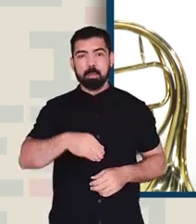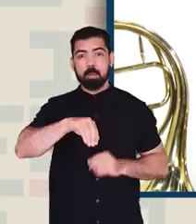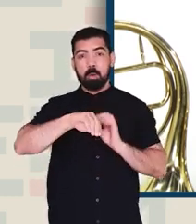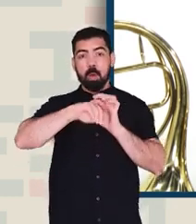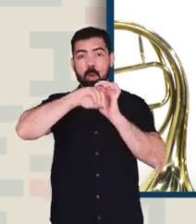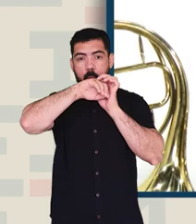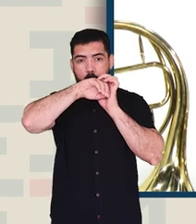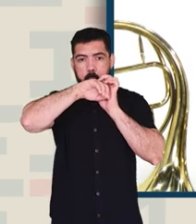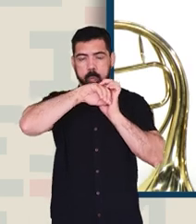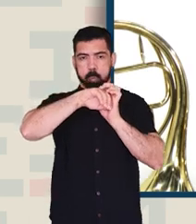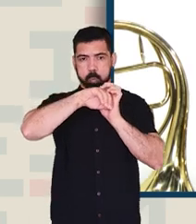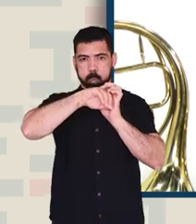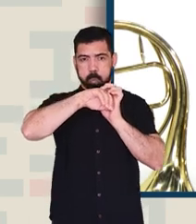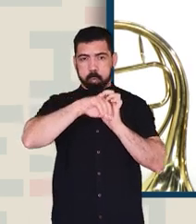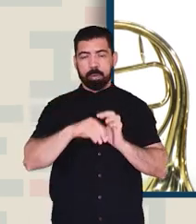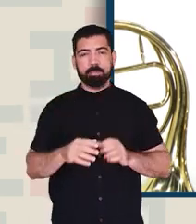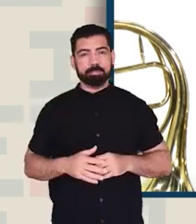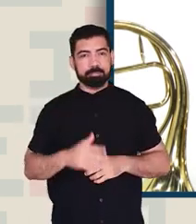e soprou.